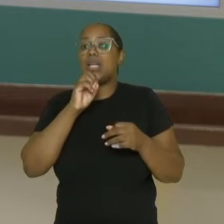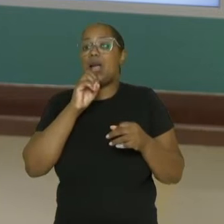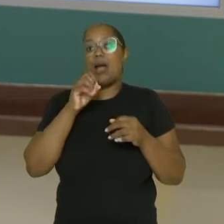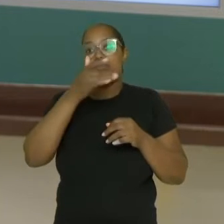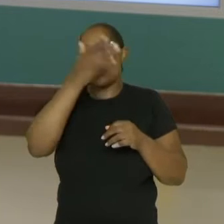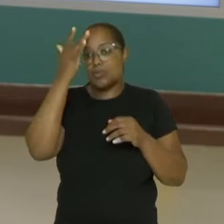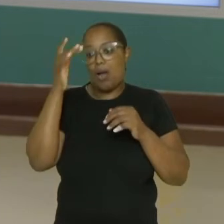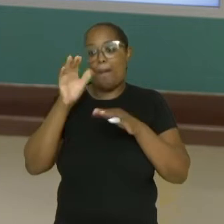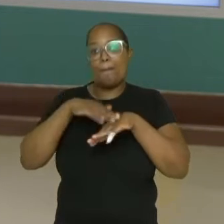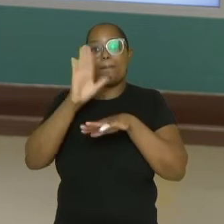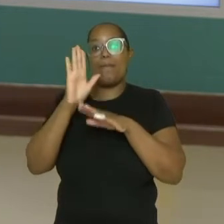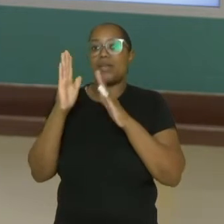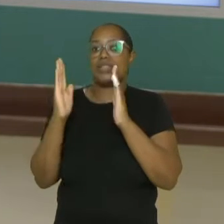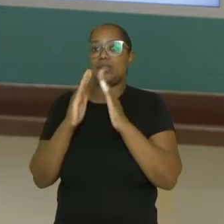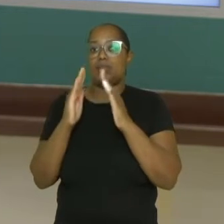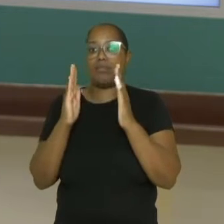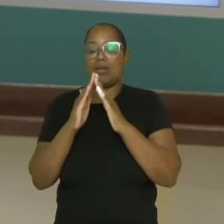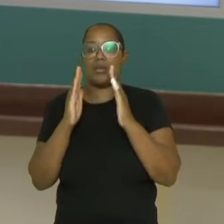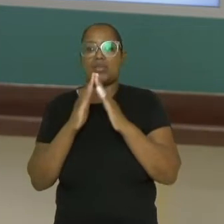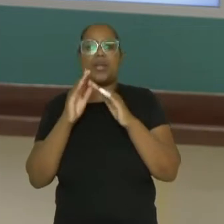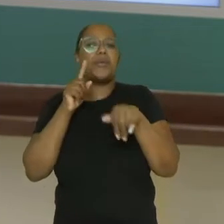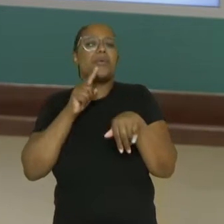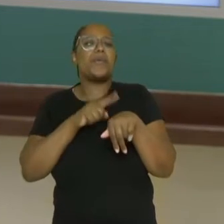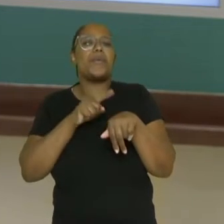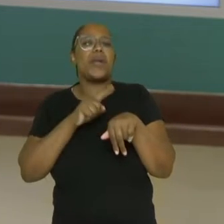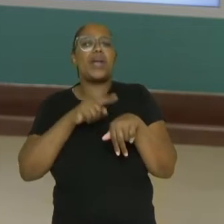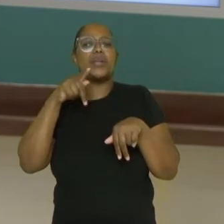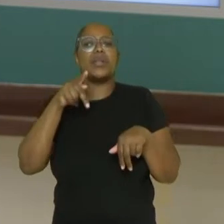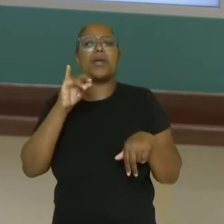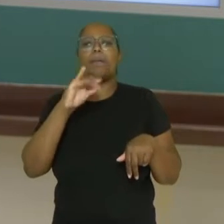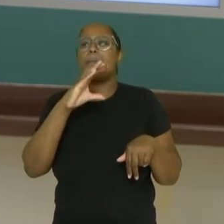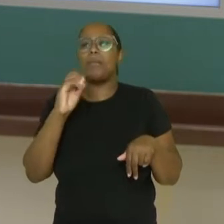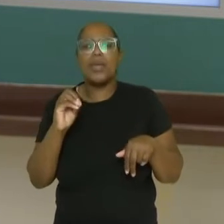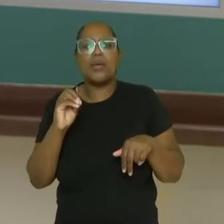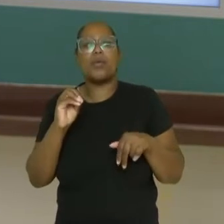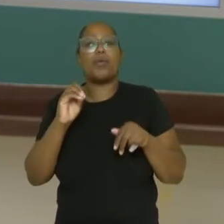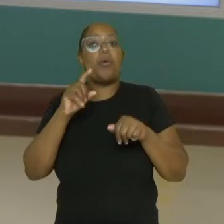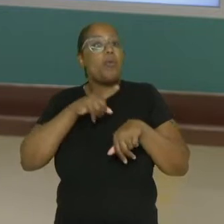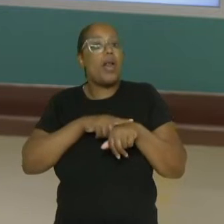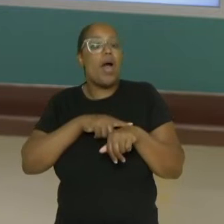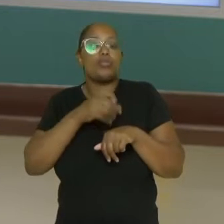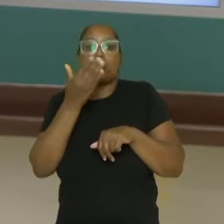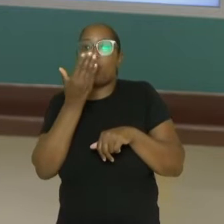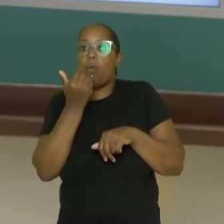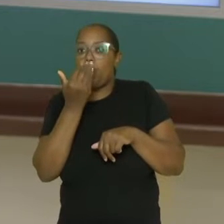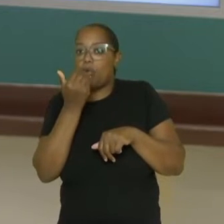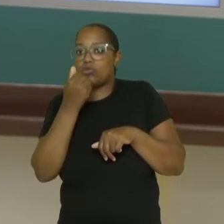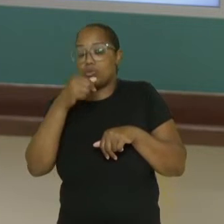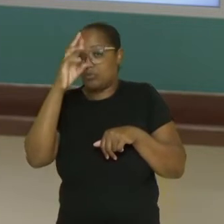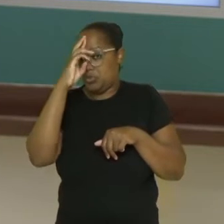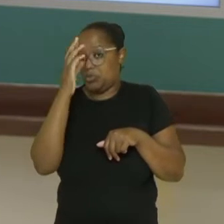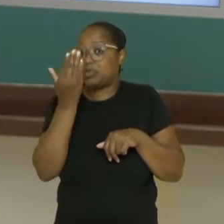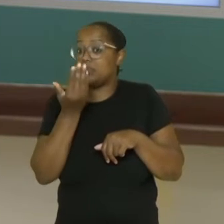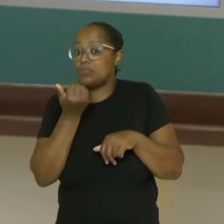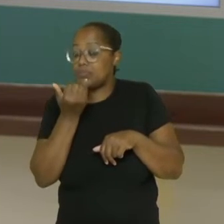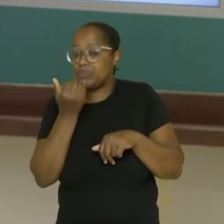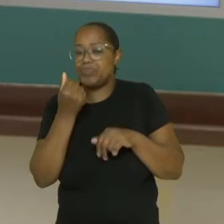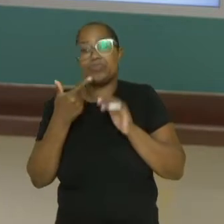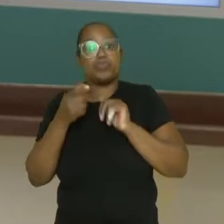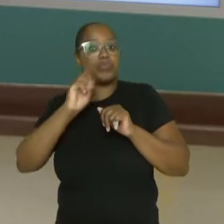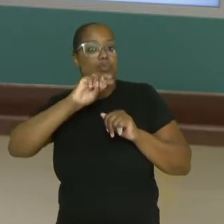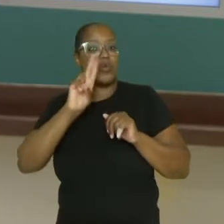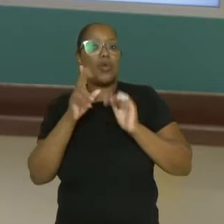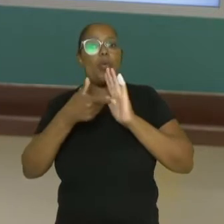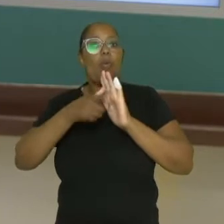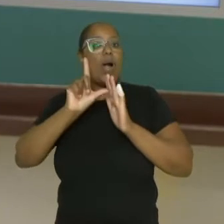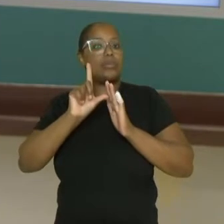em casa, né? Então, o horário de pico geralmente é na hora do almoço, né? É antes de ir para o